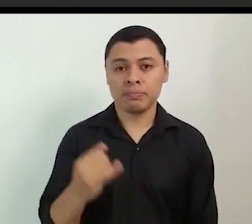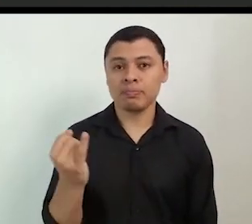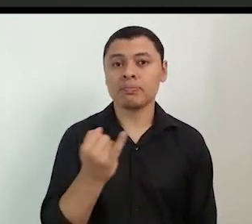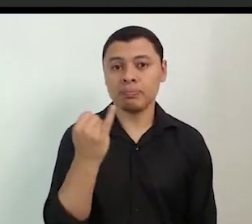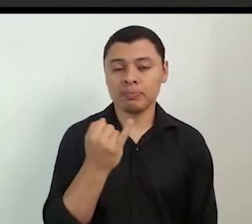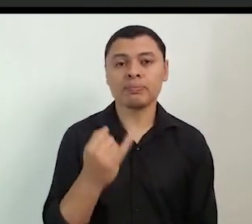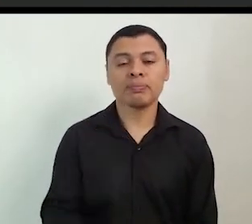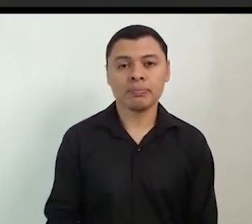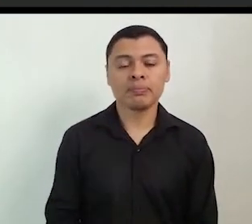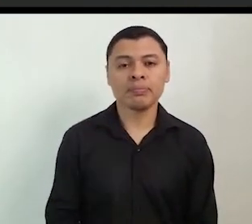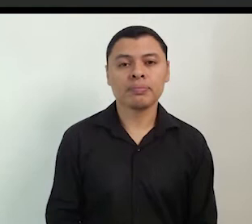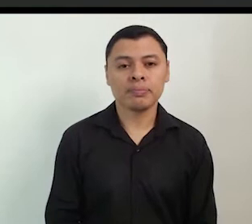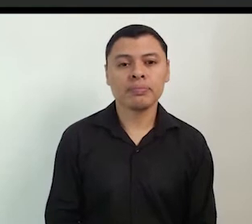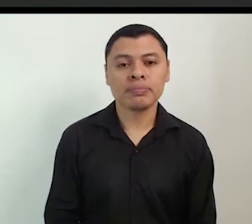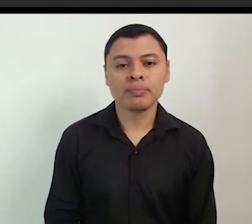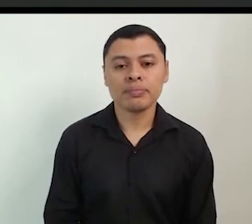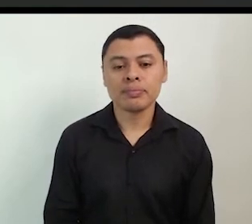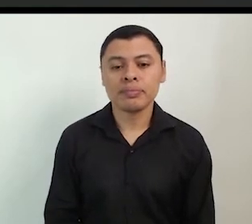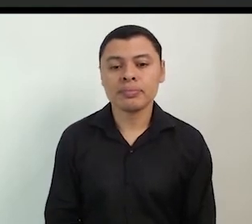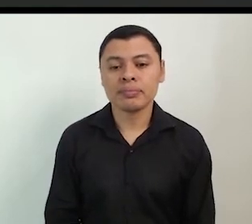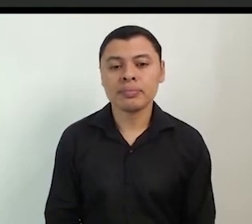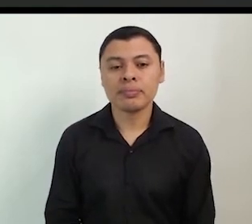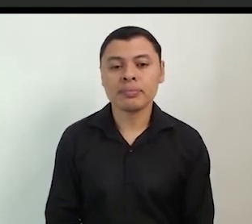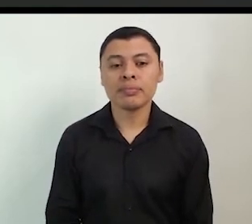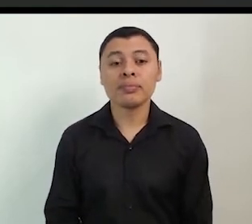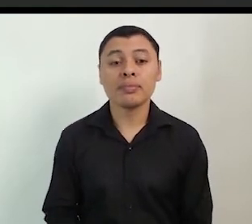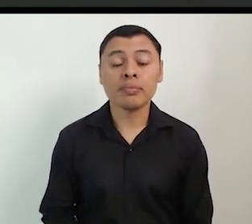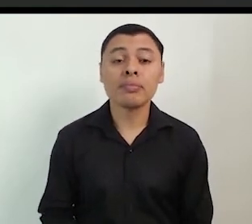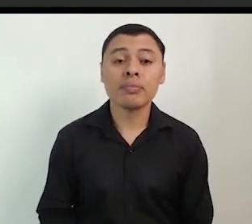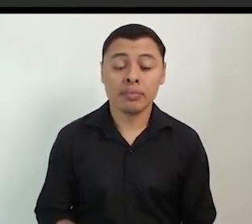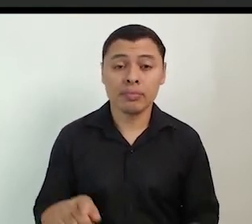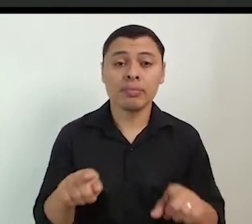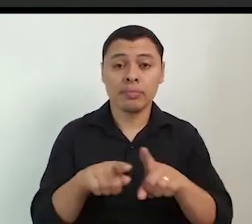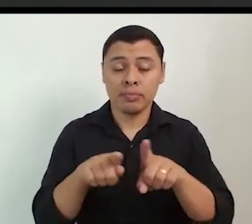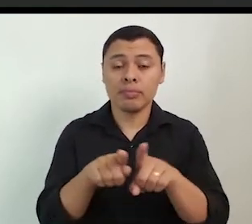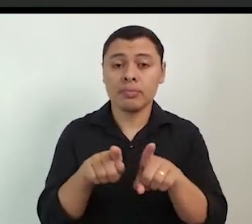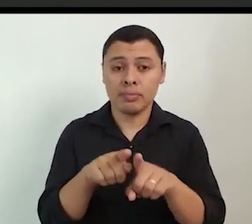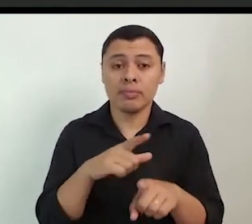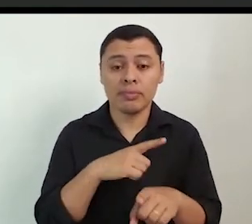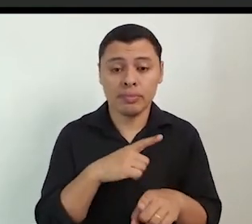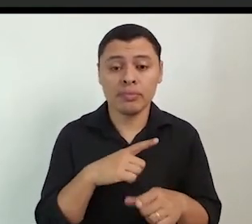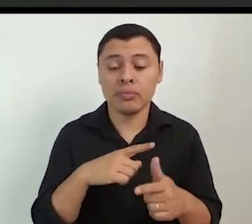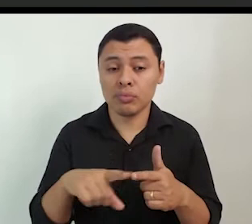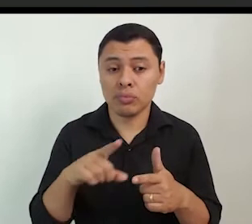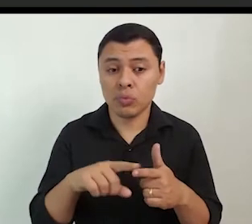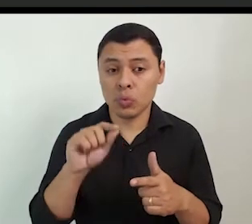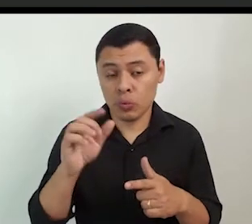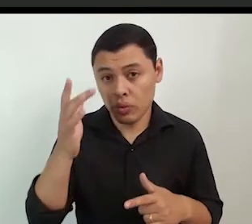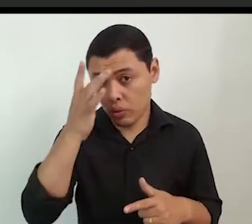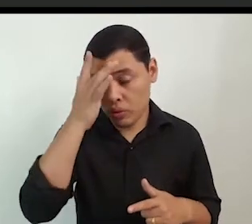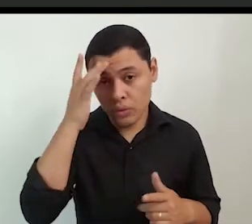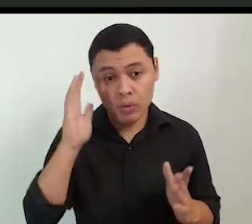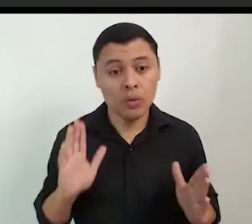importante. E eu digo também que a gente tem uma questão com o autismo,